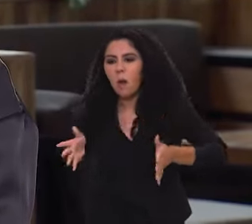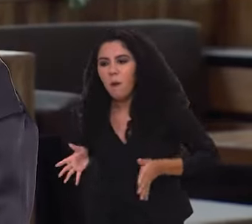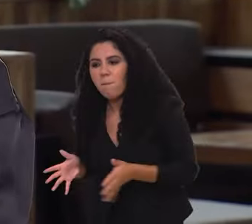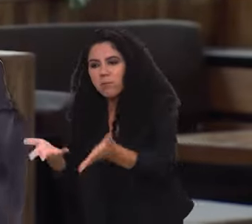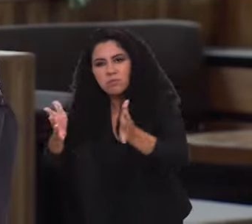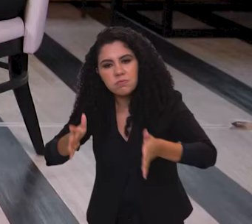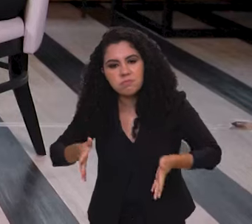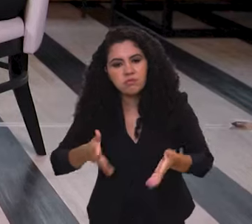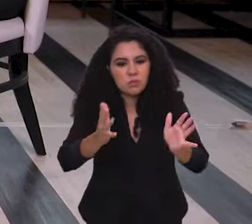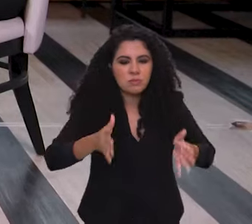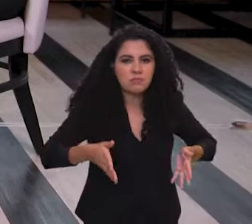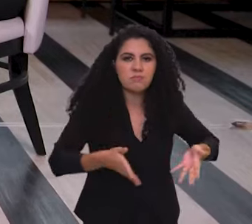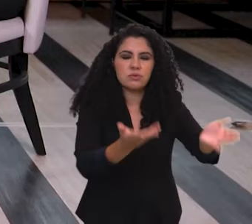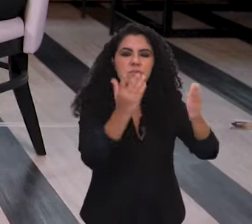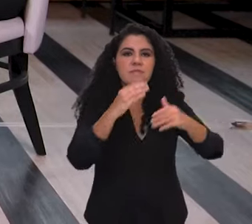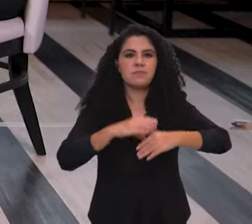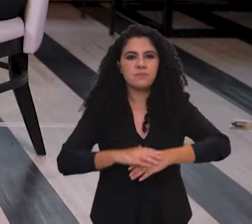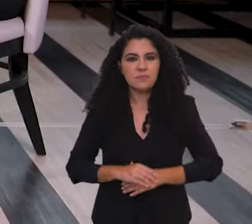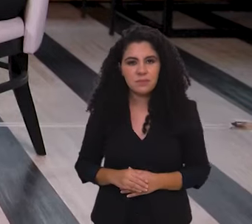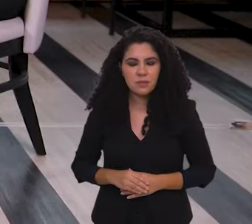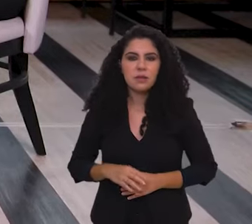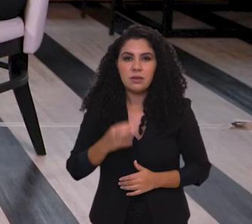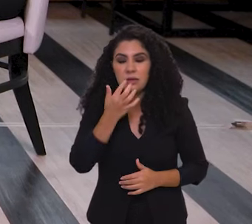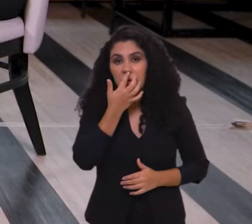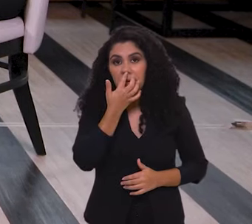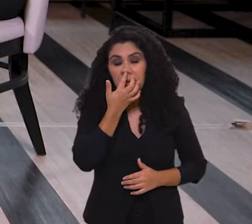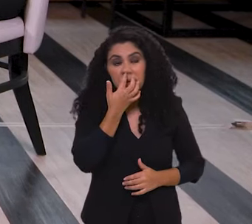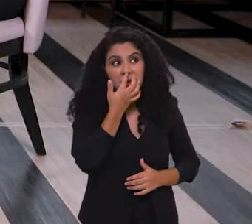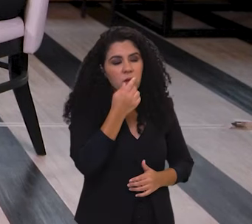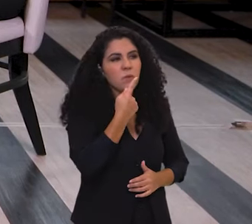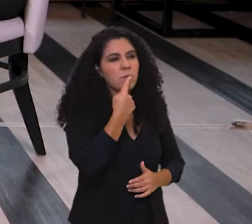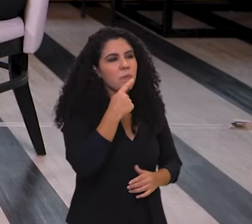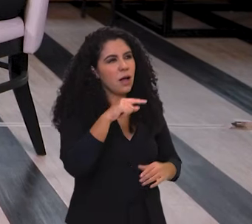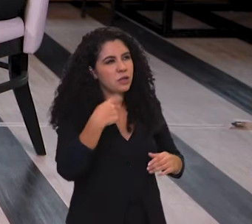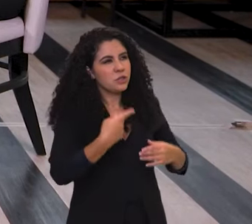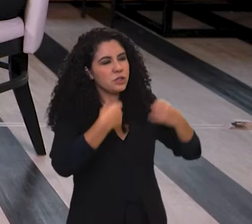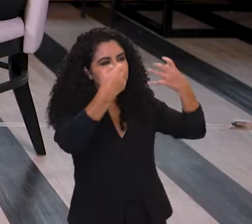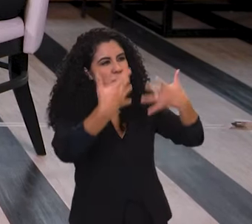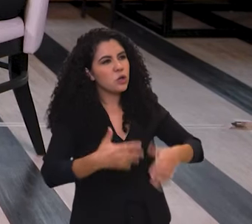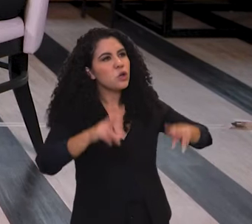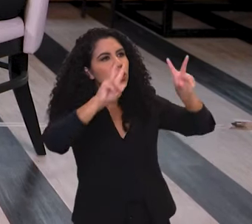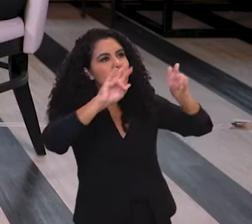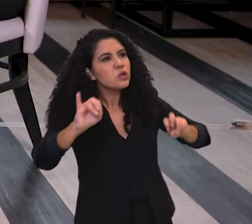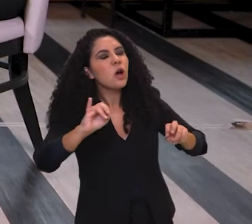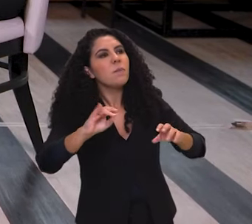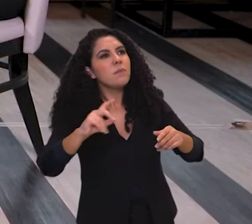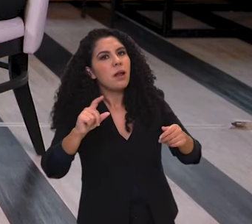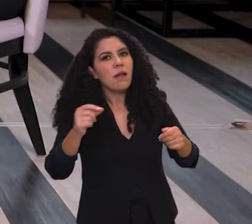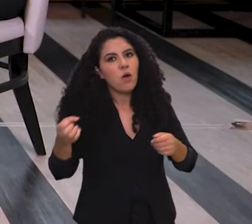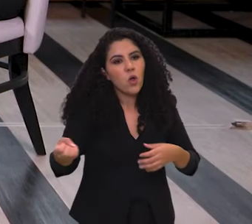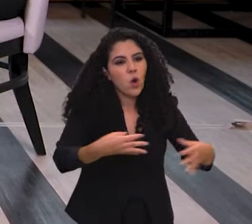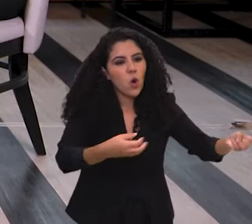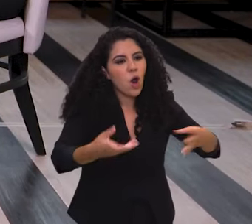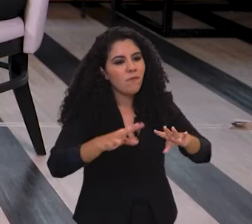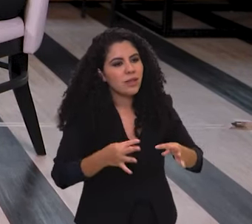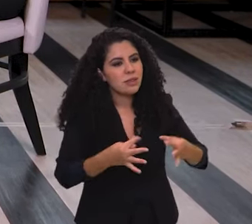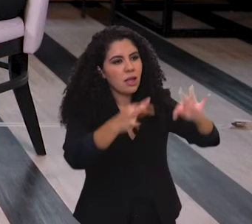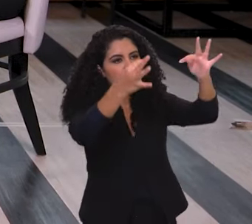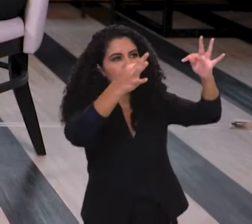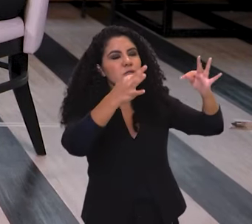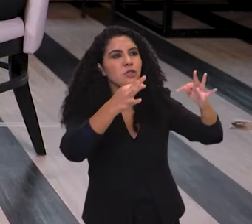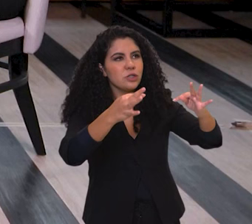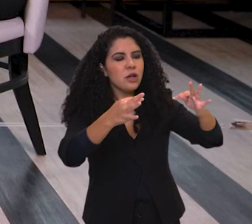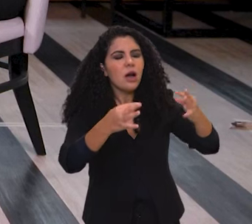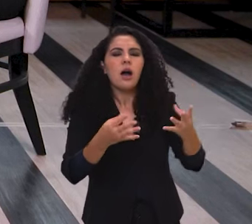estimular esse desenvolvimento produtivo. Agora, algo que a gente falou há pouco é inclusão de novas tecnologias, né, que a gente não tem mais como